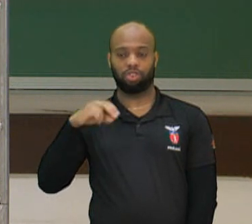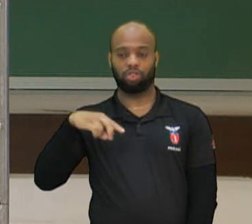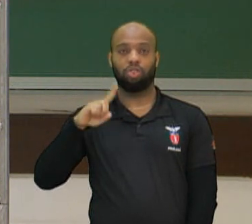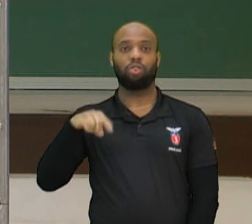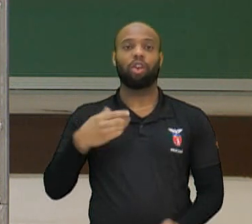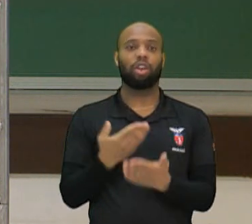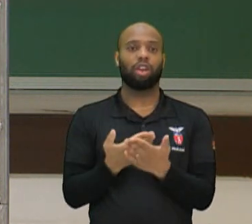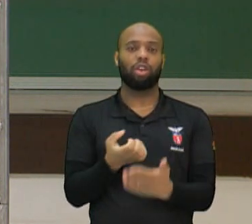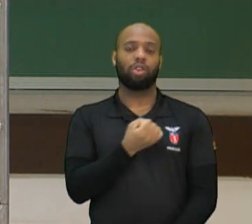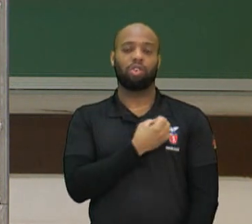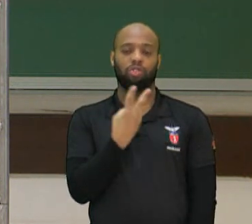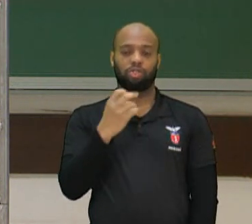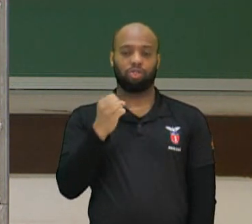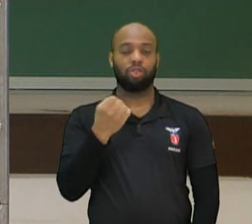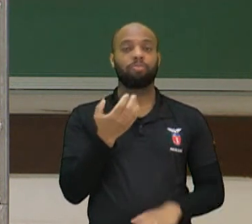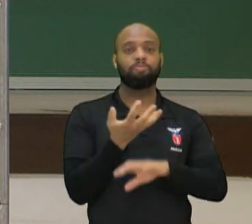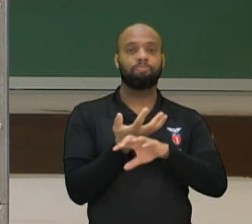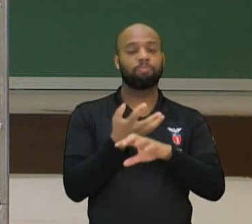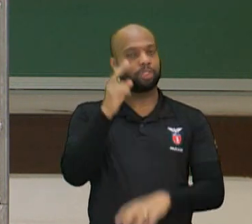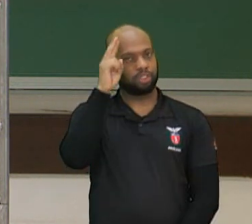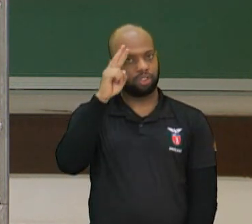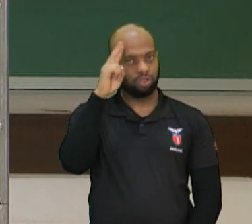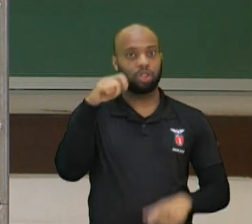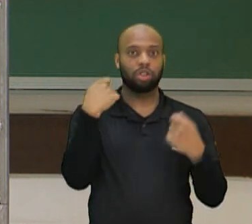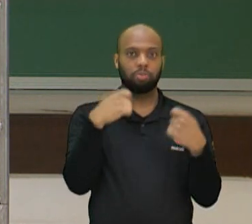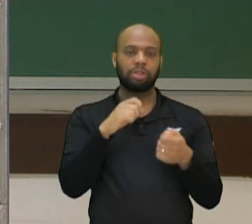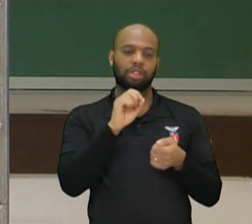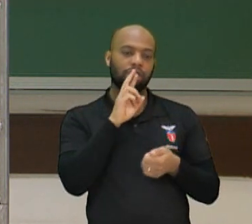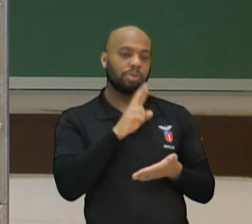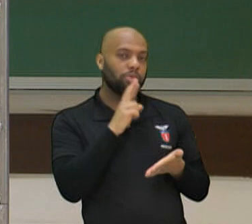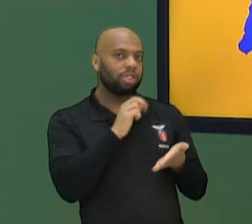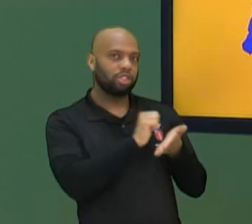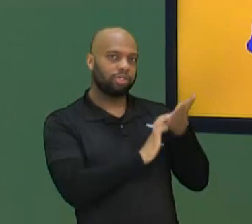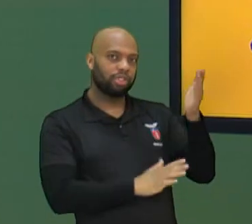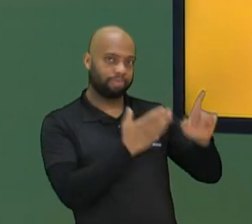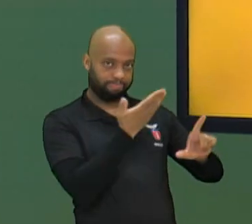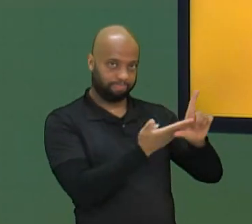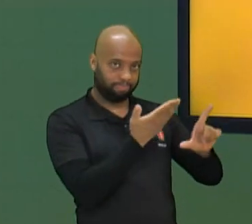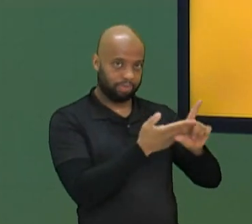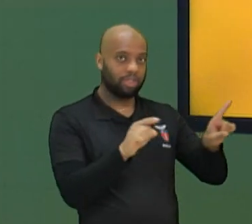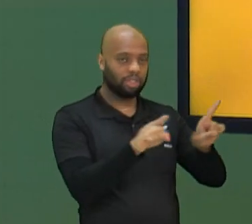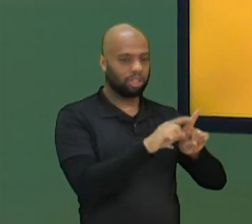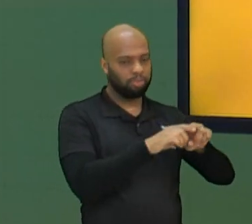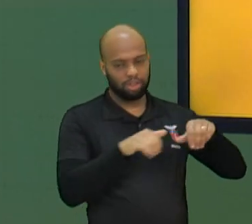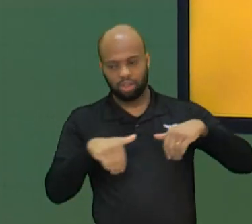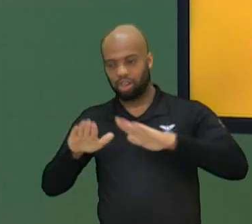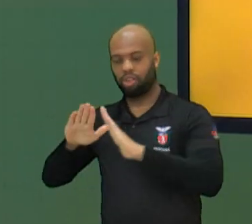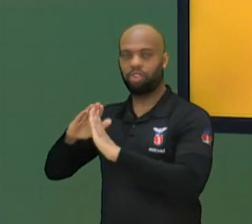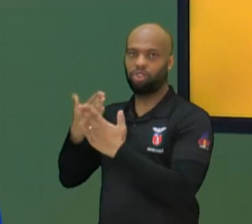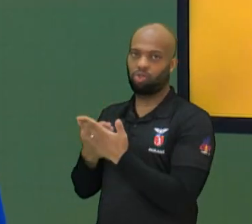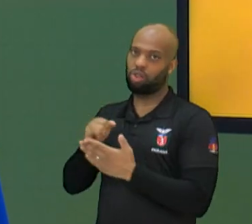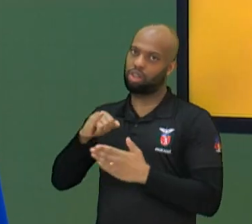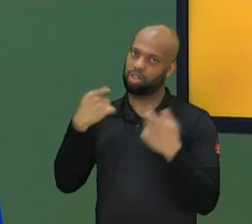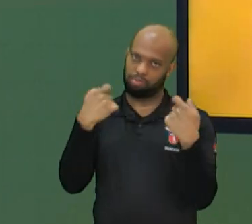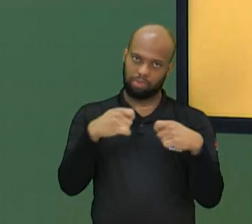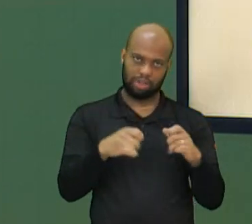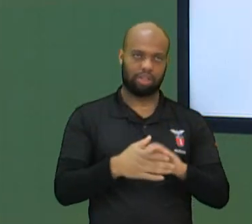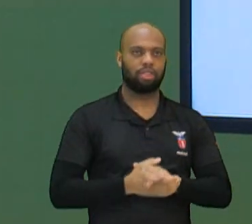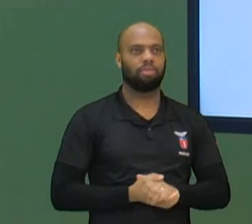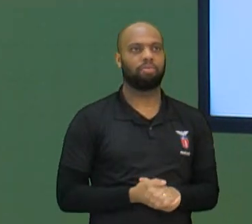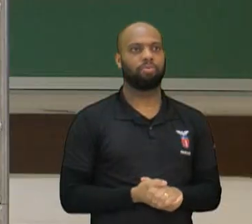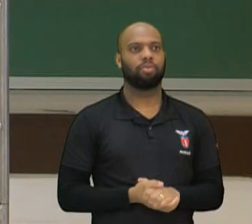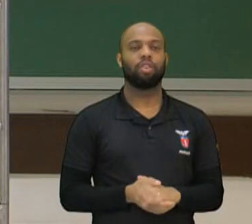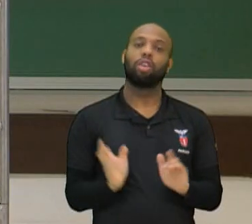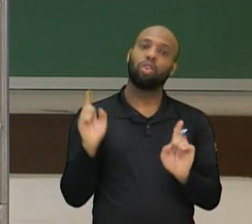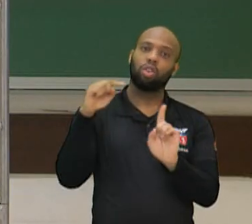História. Antes de mais nada, não esqueça de fazer a sua atividade no Classroom ou entregar na escola, se for o caso.